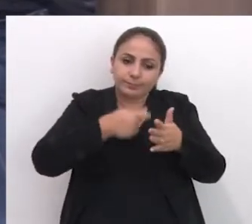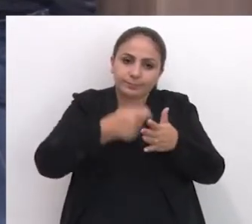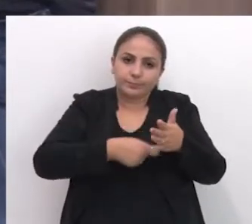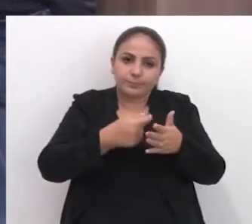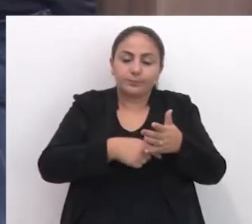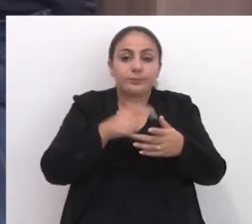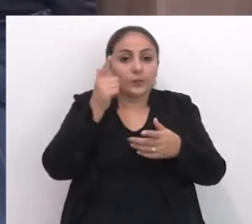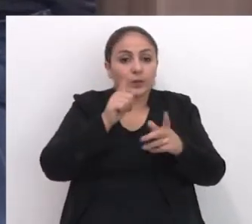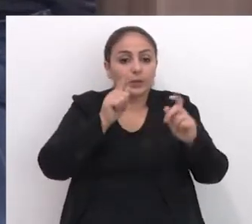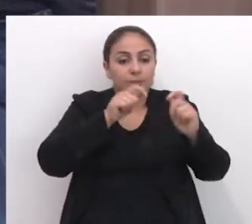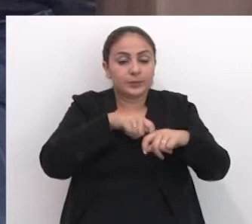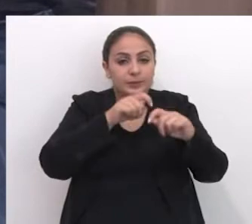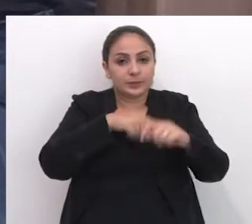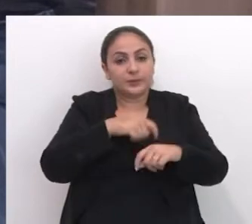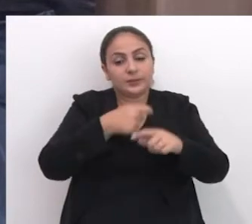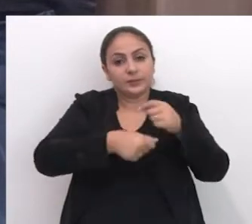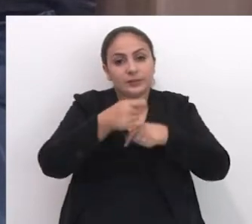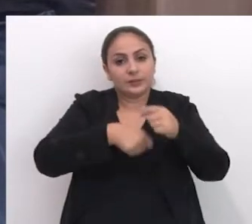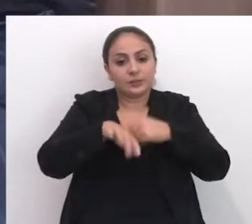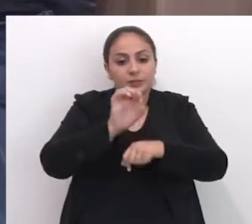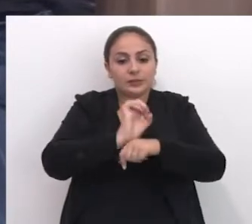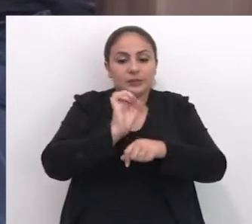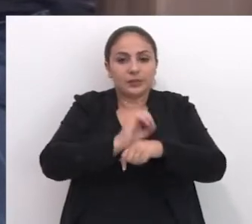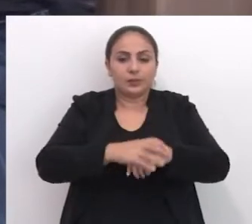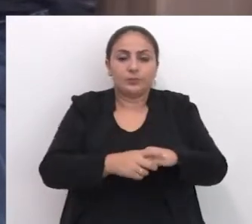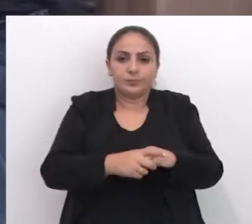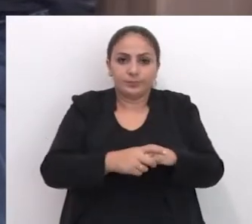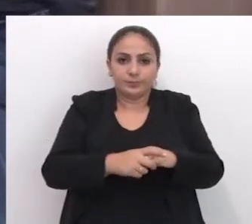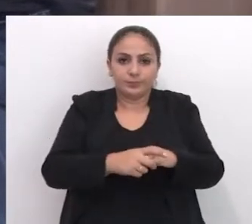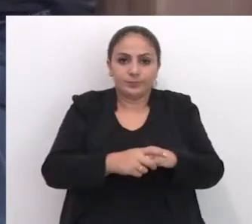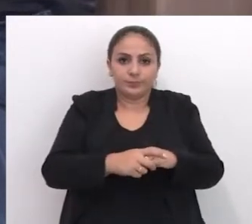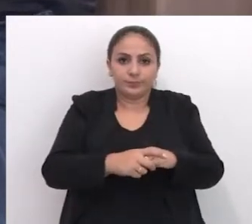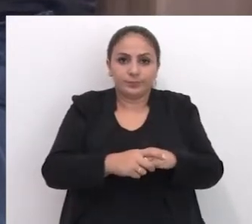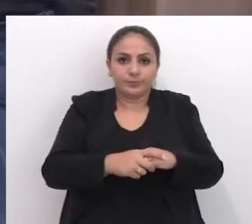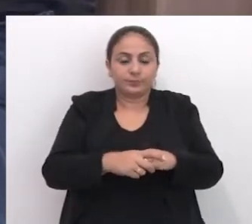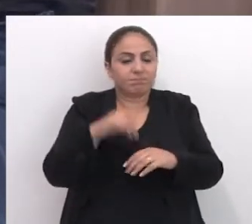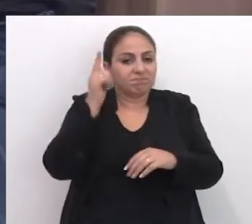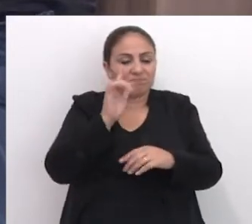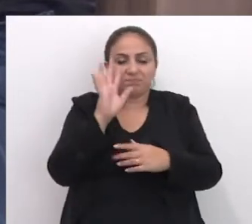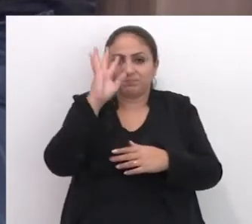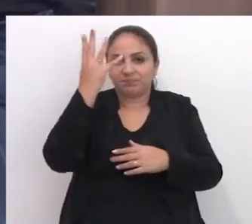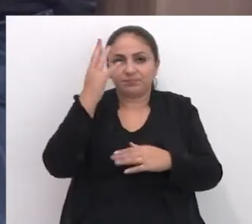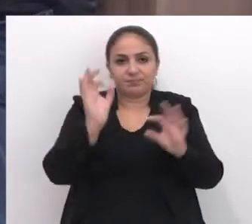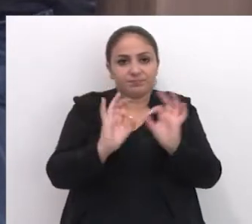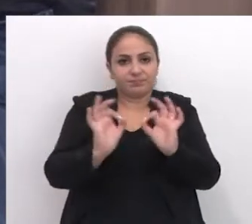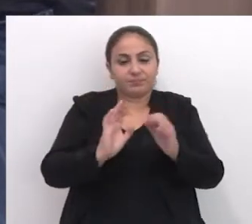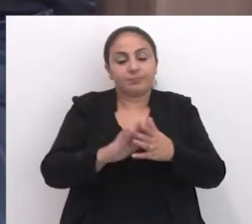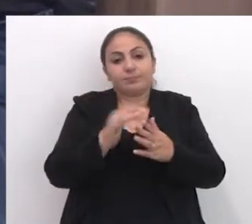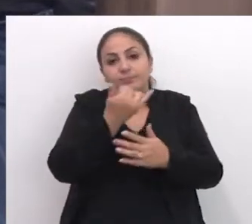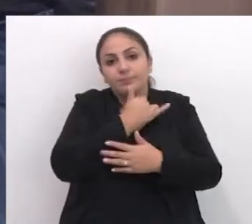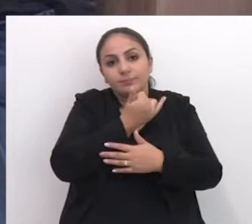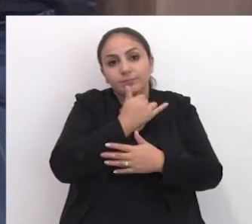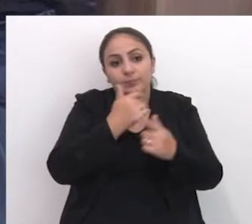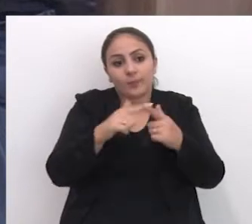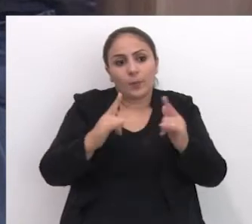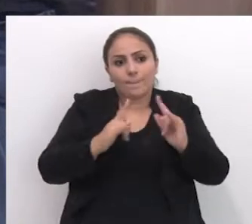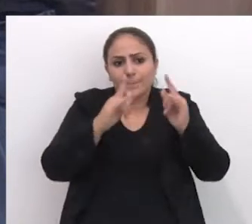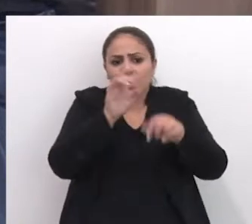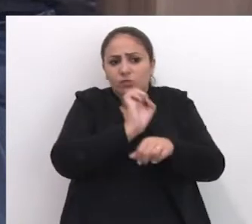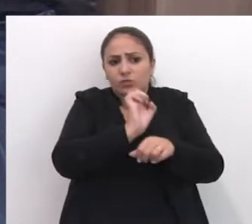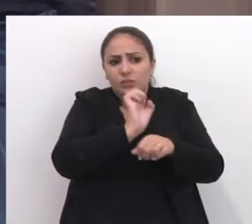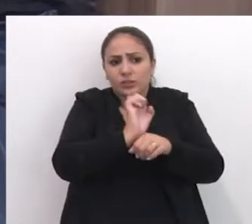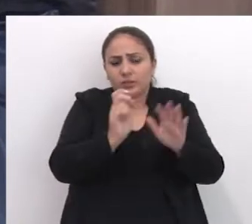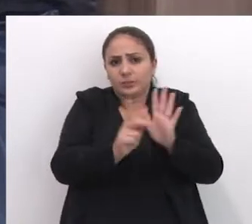dada a condição precária das finanças do estado, ainda não se chegou a uma solução definitiva, o que é uma pena, um prédio